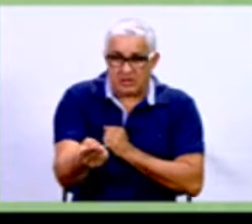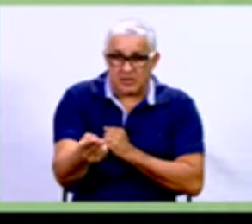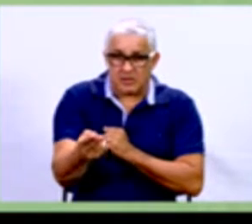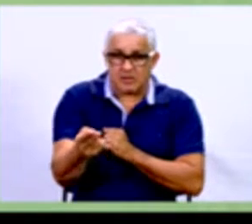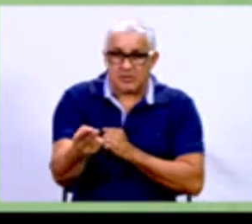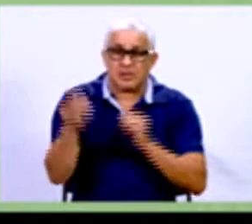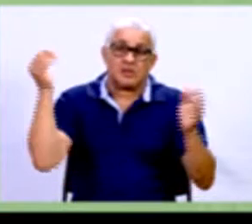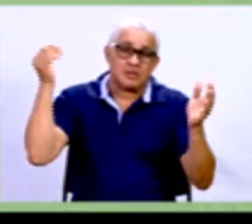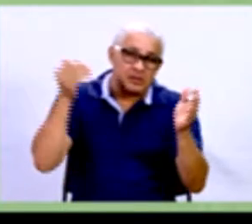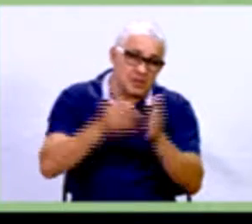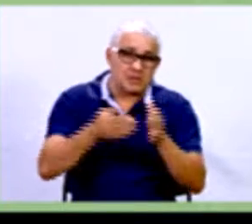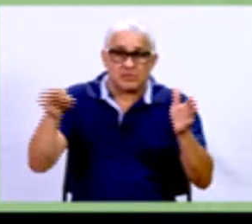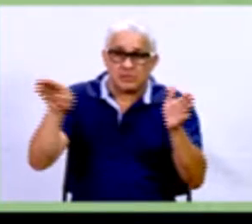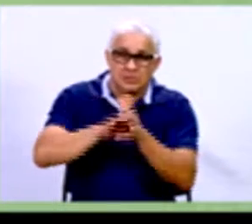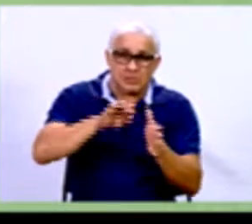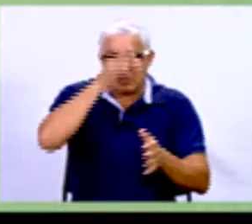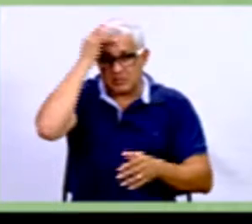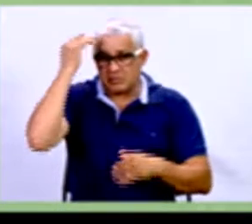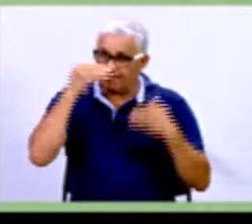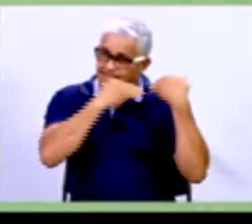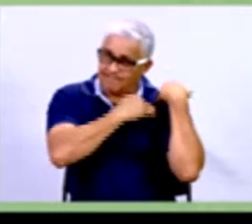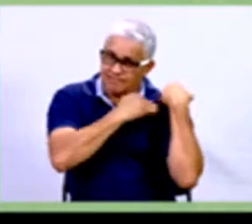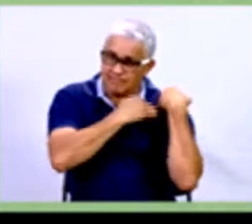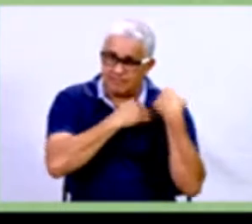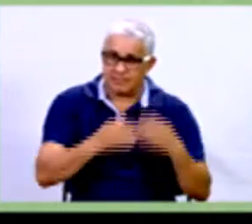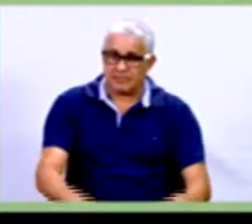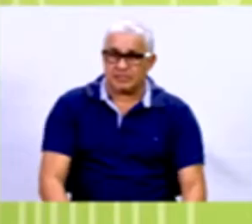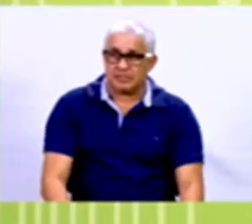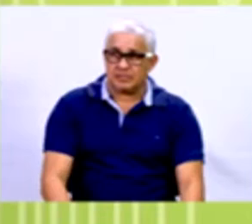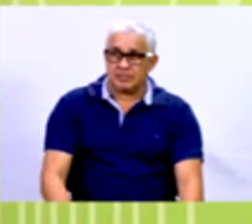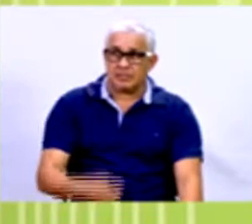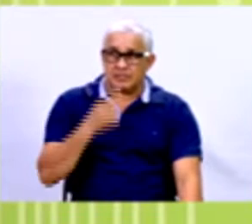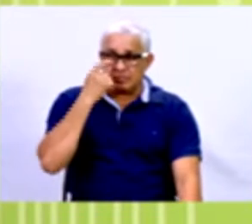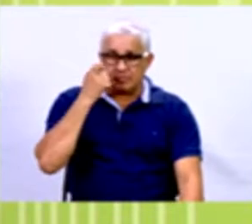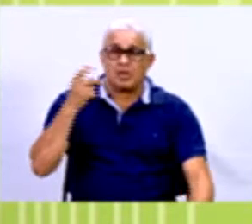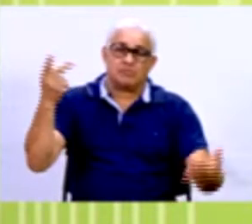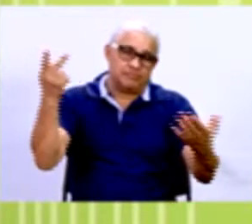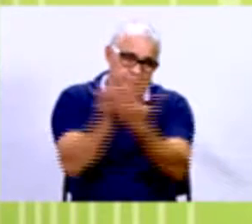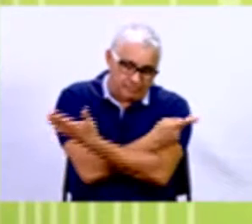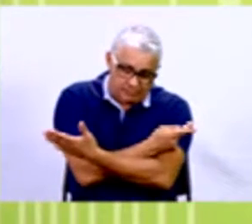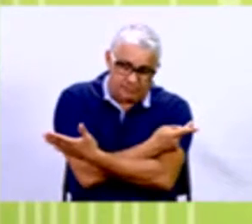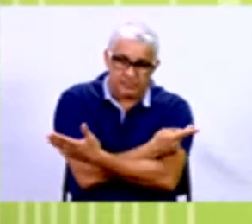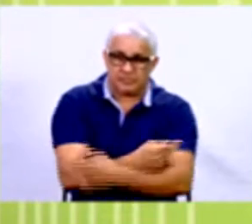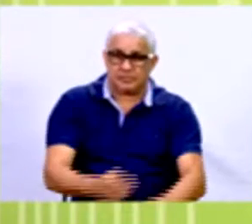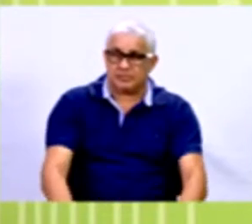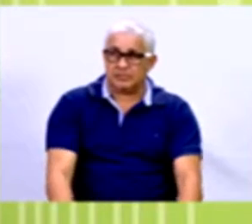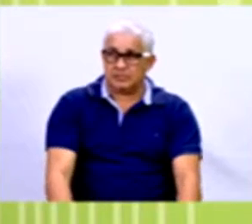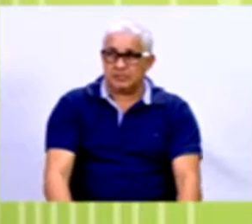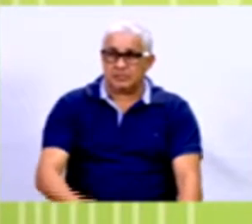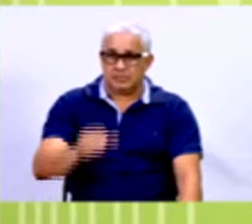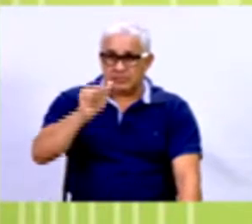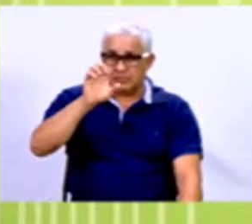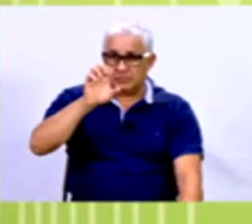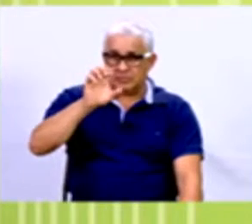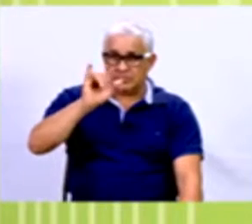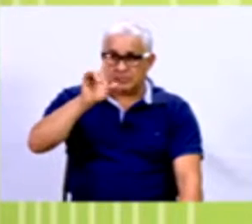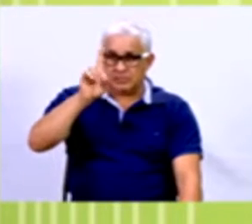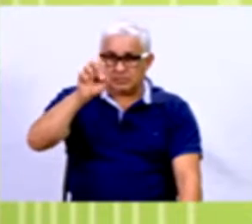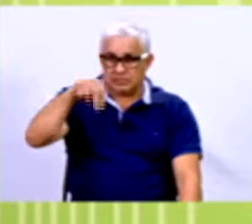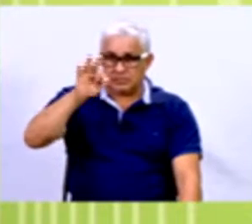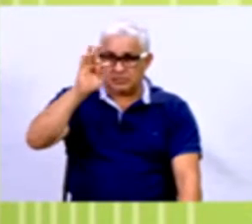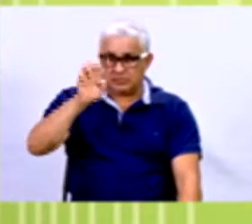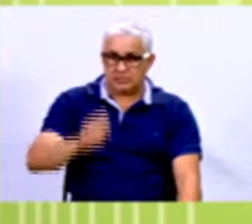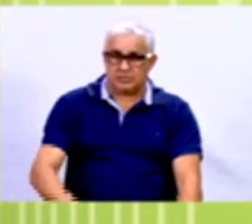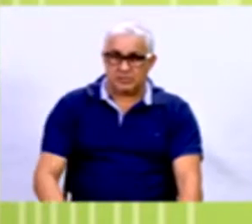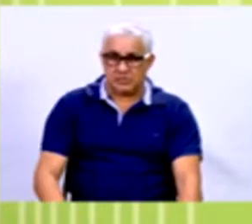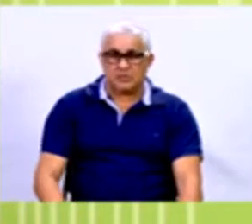de pessoa competente. Então, interessante, acidente. Acidente, infelizmente, tem acontecido